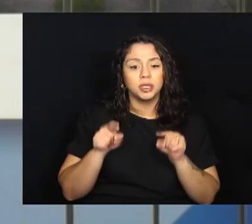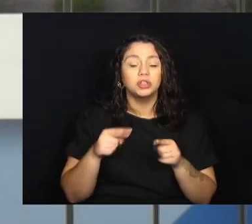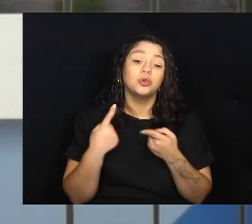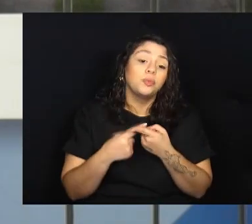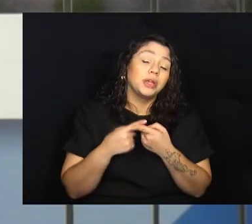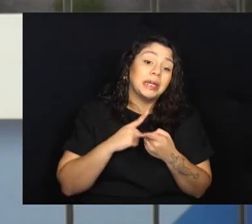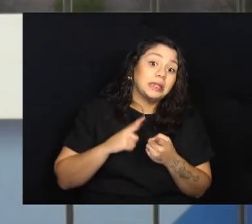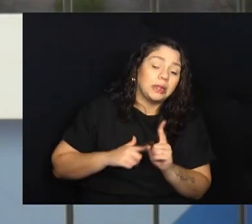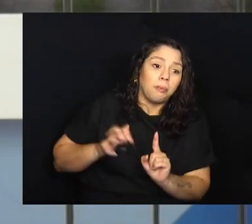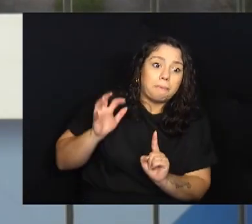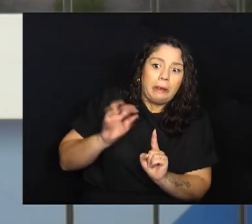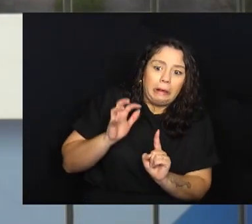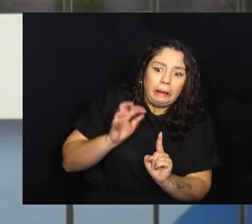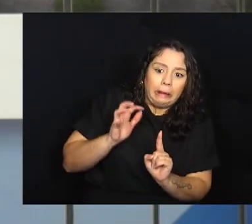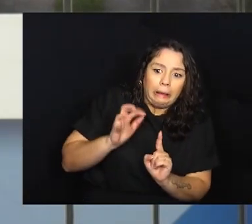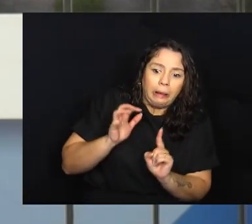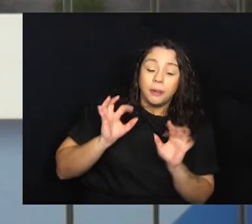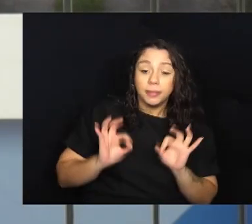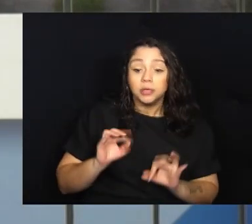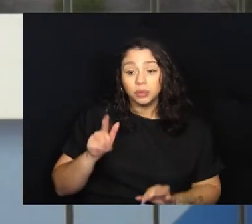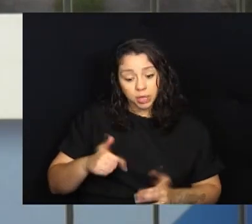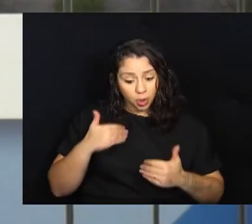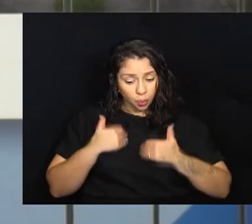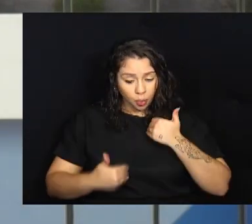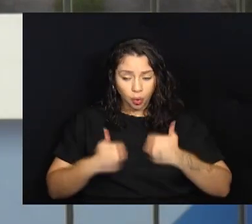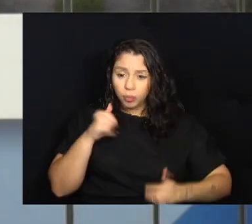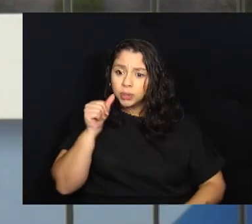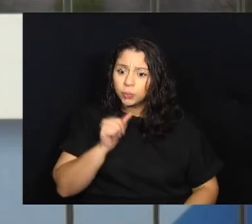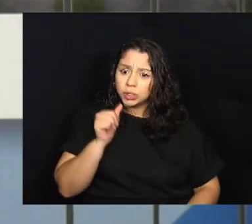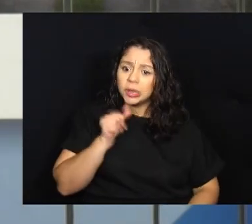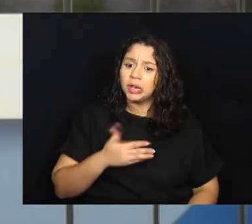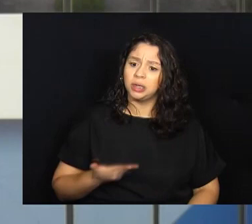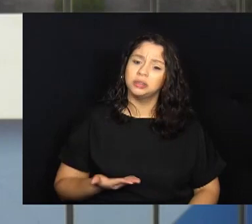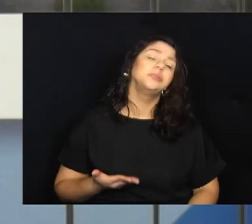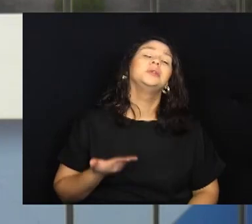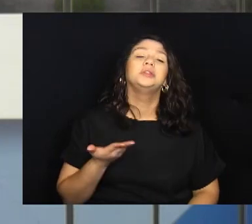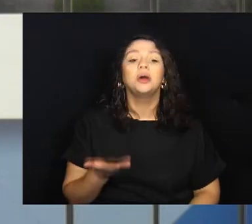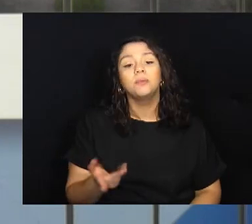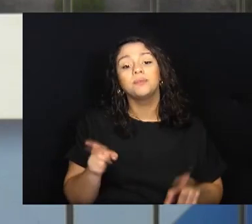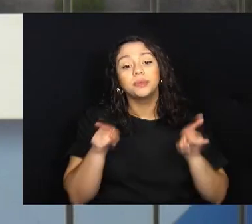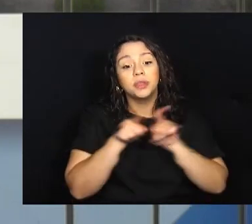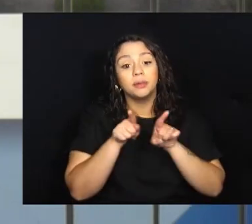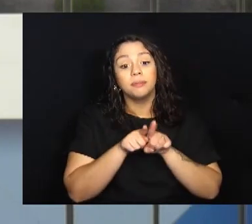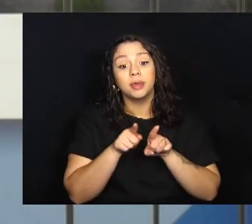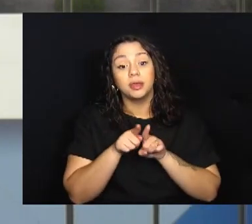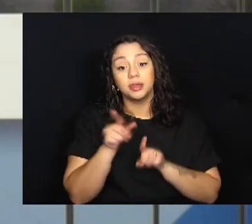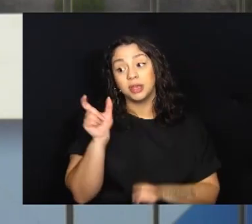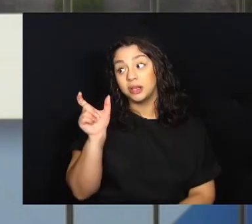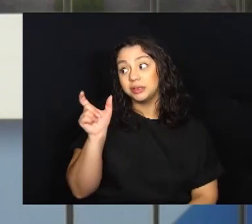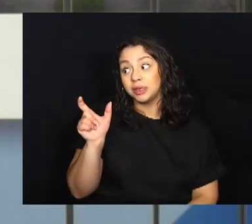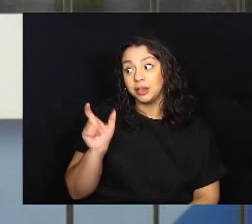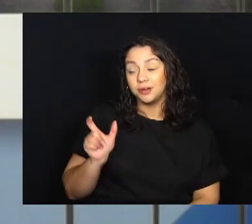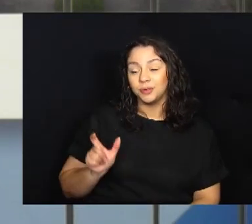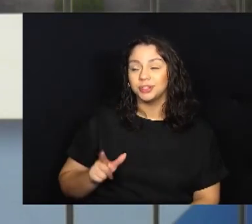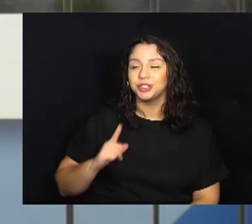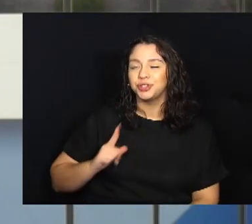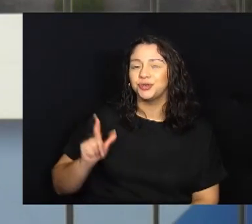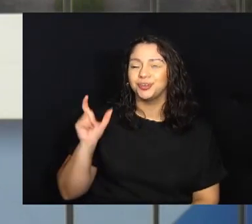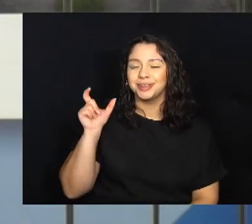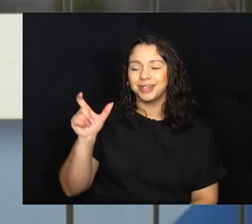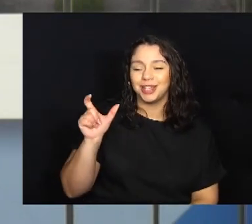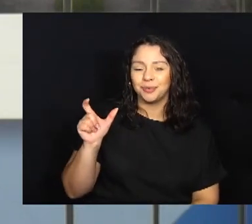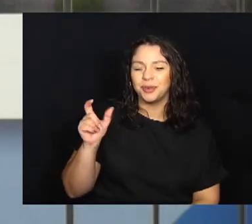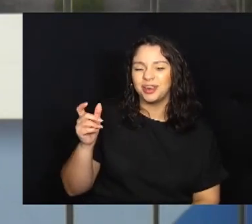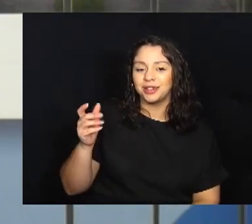um impacto grande para o corpo da mulher. Claro. Né? Então, inclusive termos, se você tem ideia, tinha um termo que a